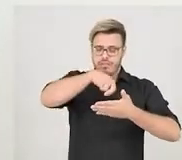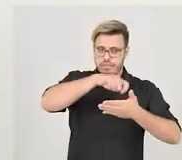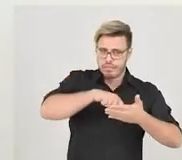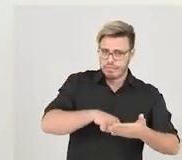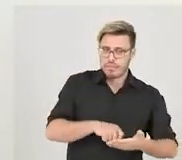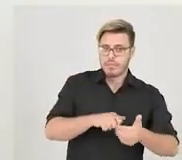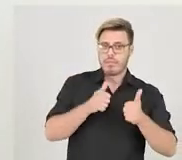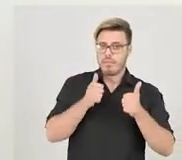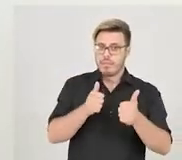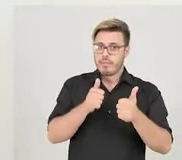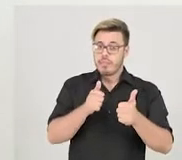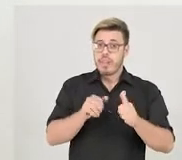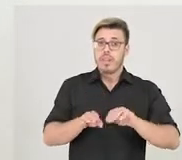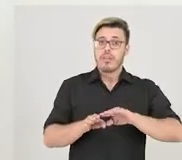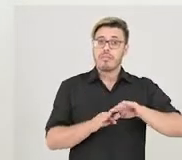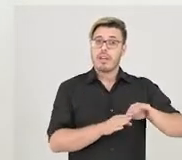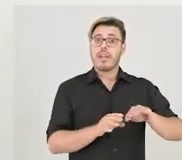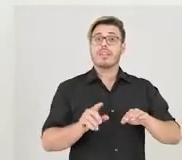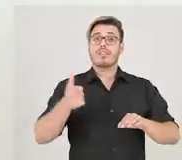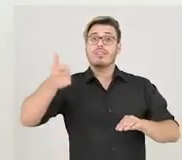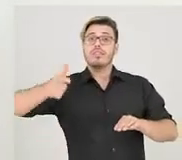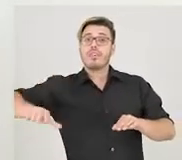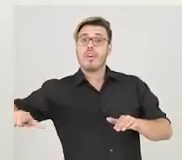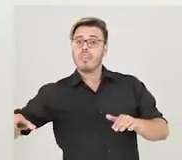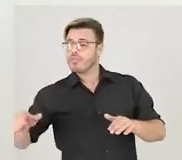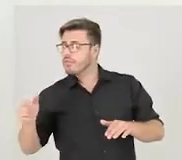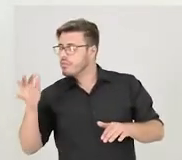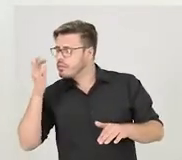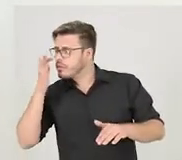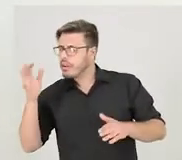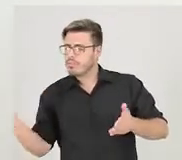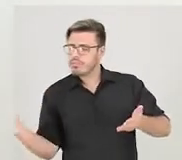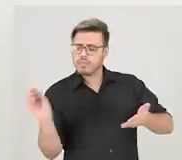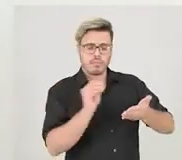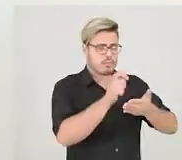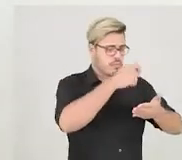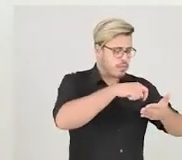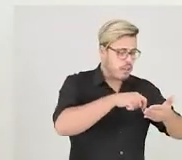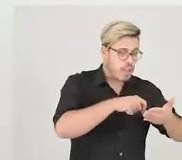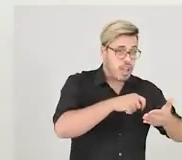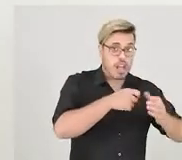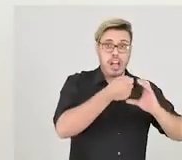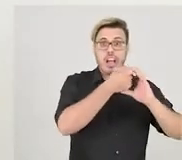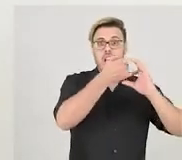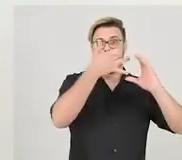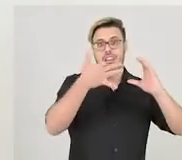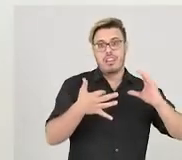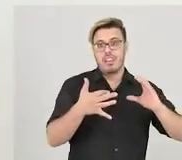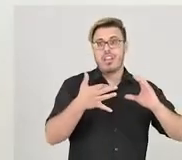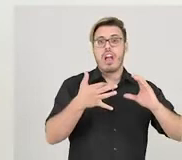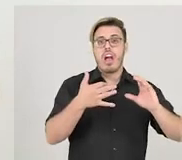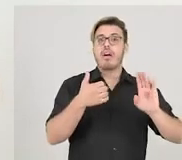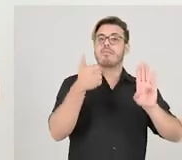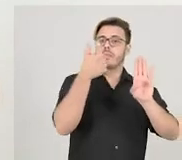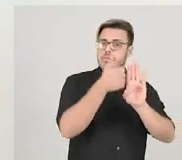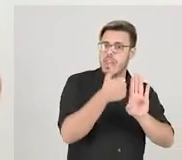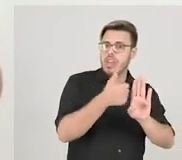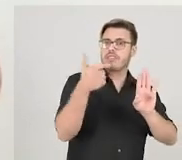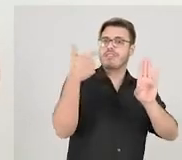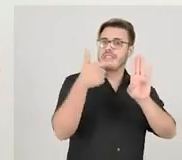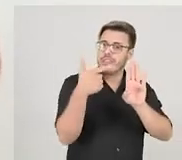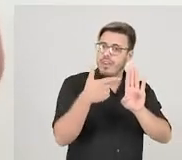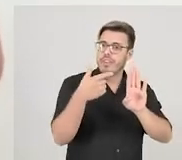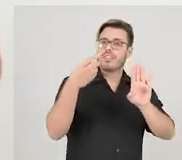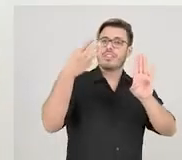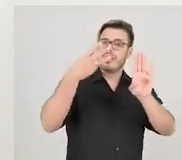as características do primeiro bimestre, do segundo, do terceiro e do quarto. Ele é sempre realimentado, ele